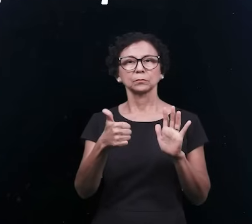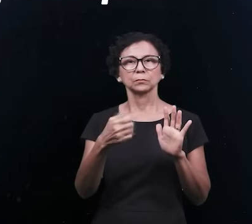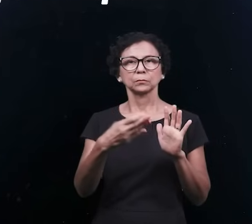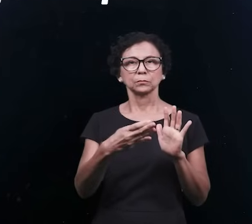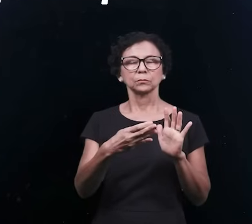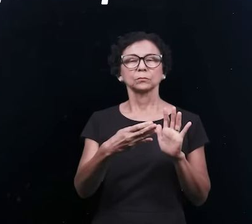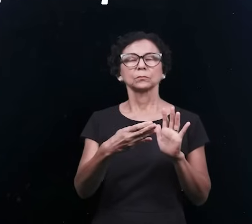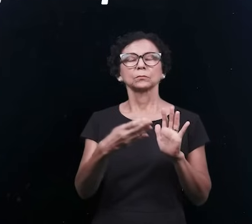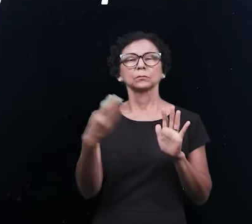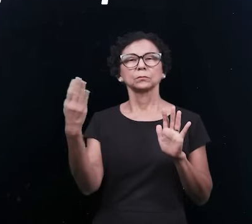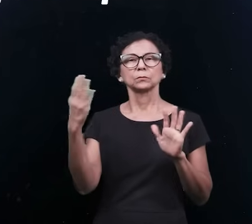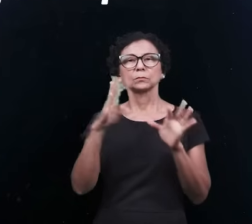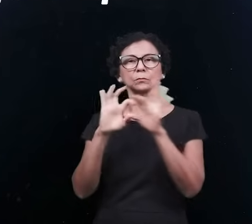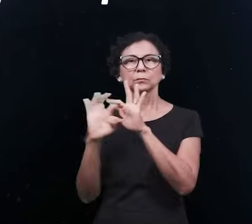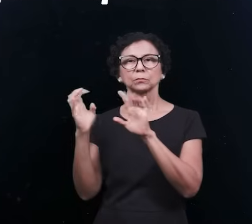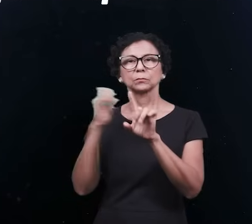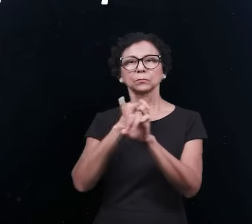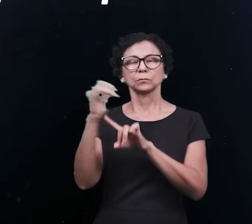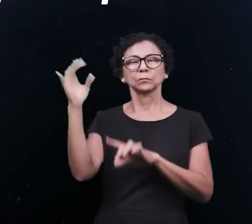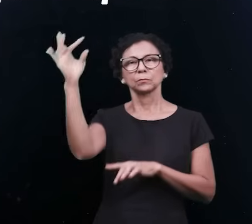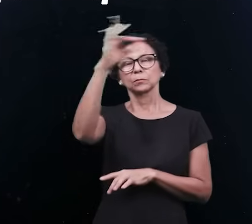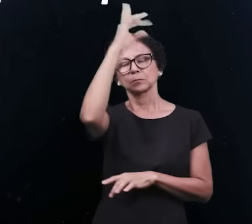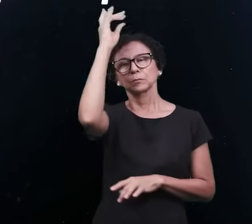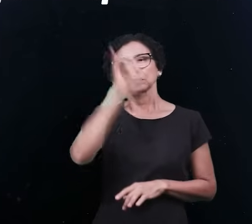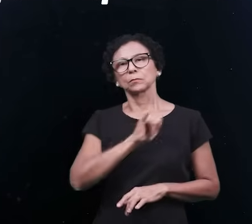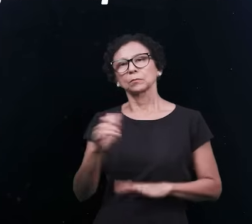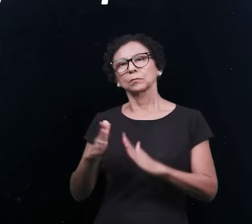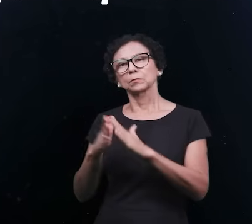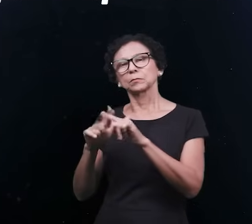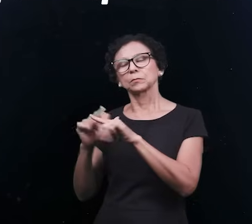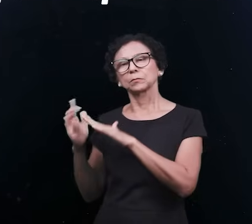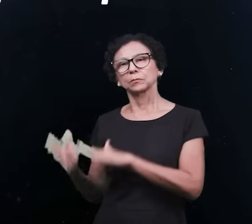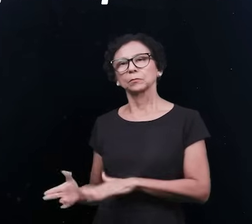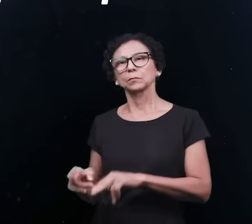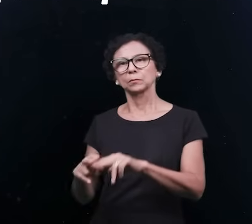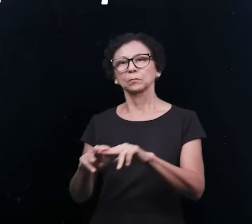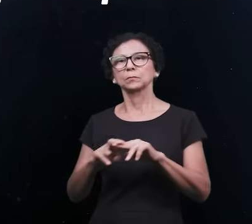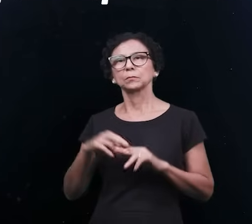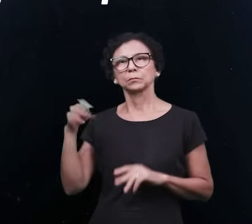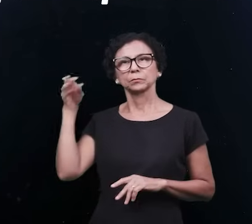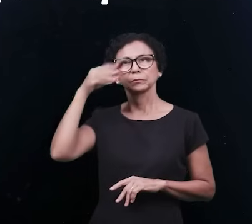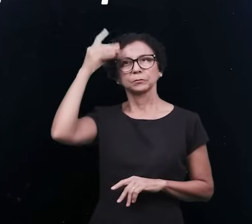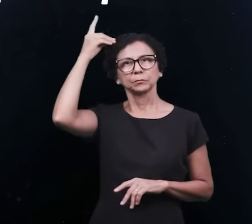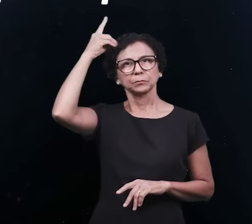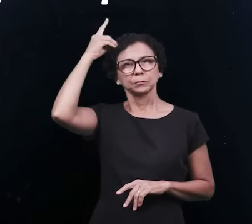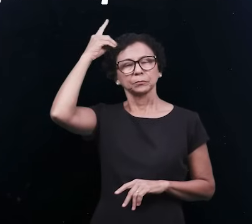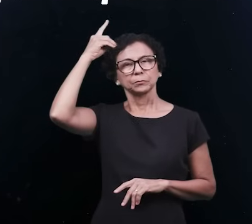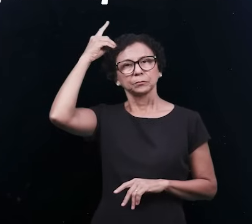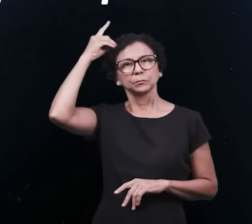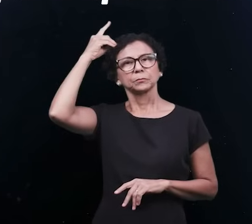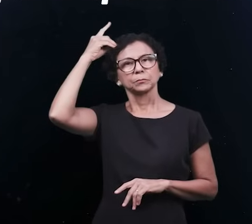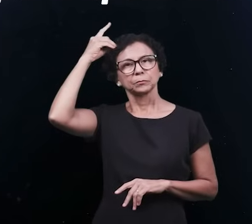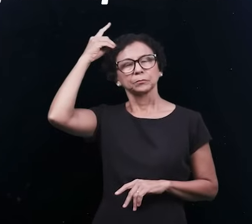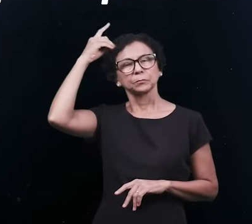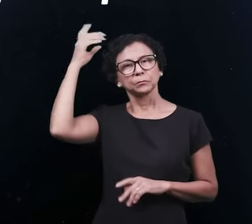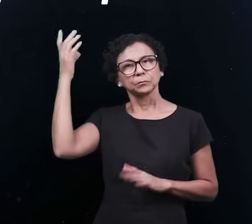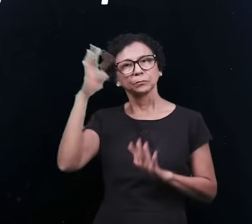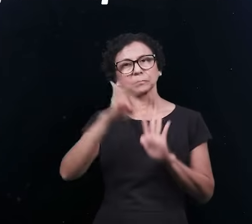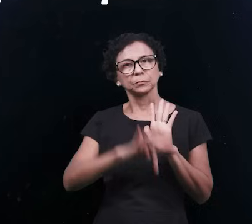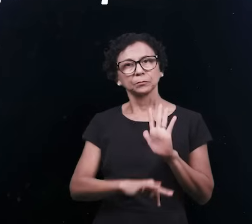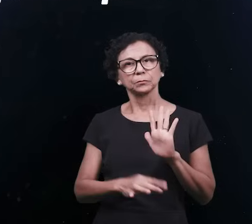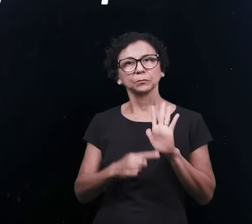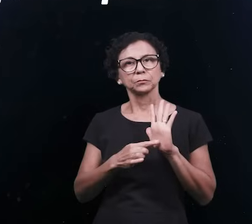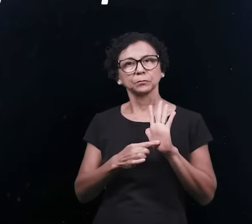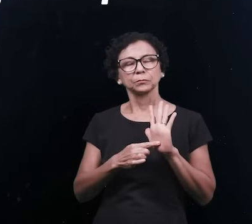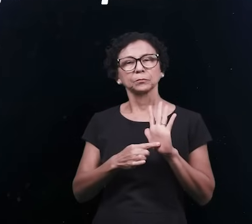14, nos quais profeticamente o Espírito Santo fala à igreja fiel por meio dos dons espirituais. Como